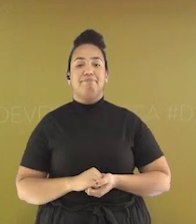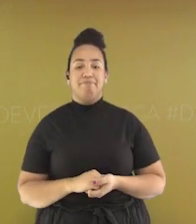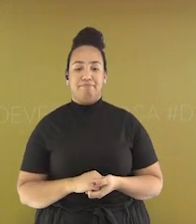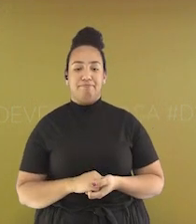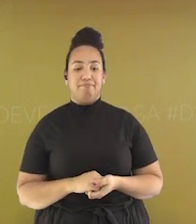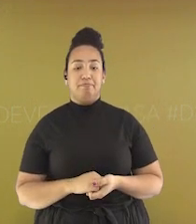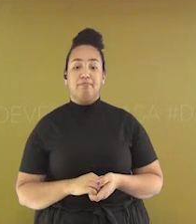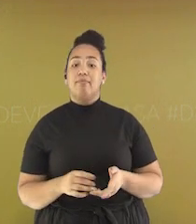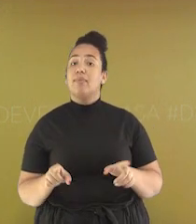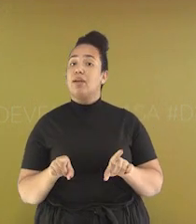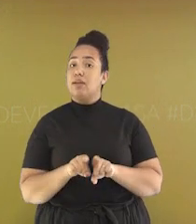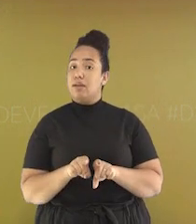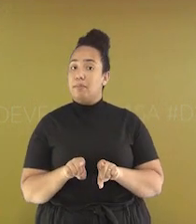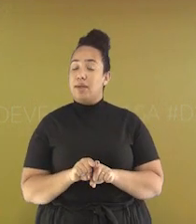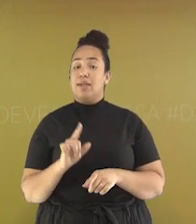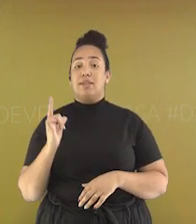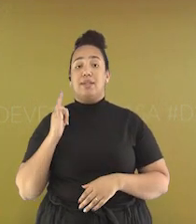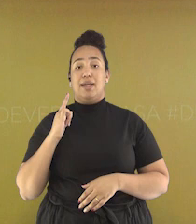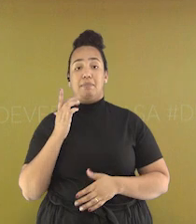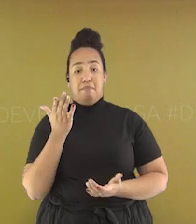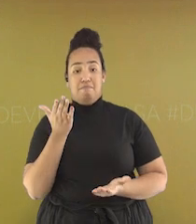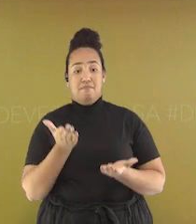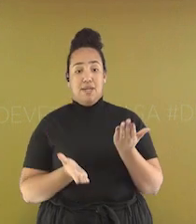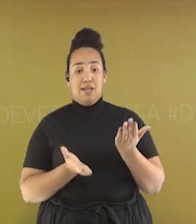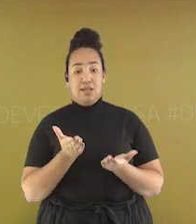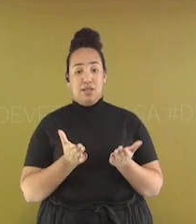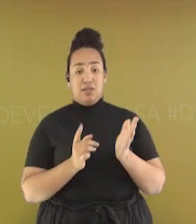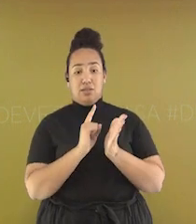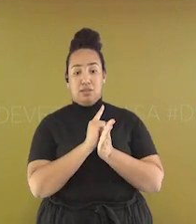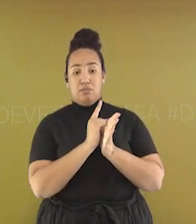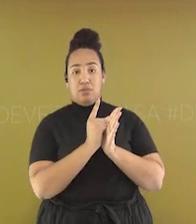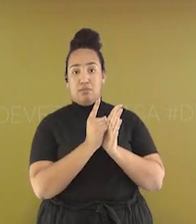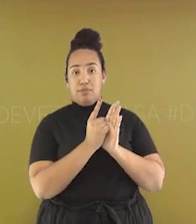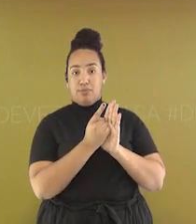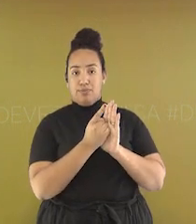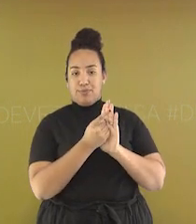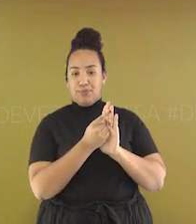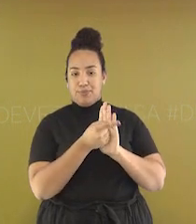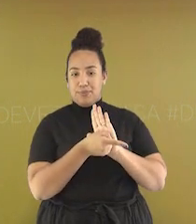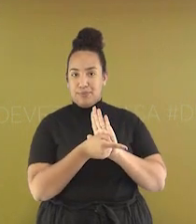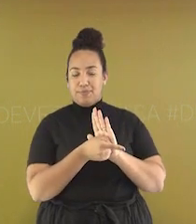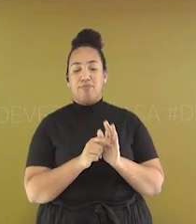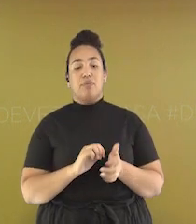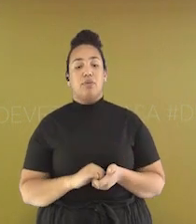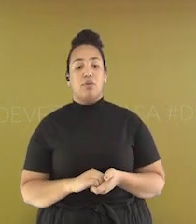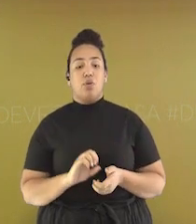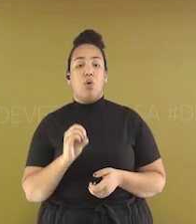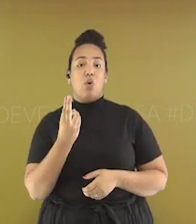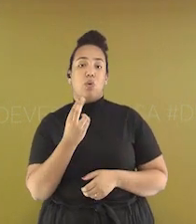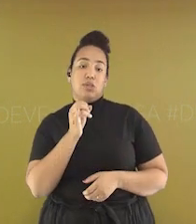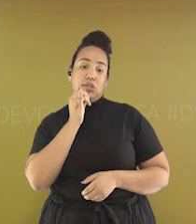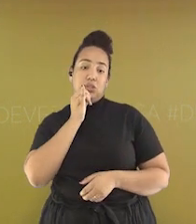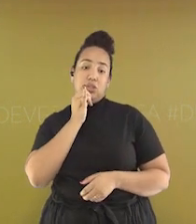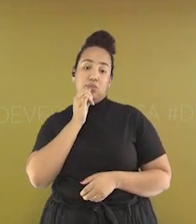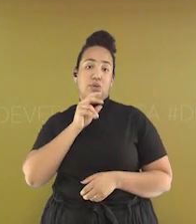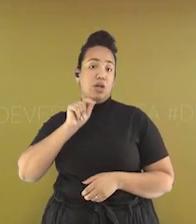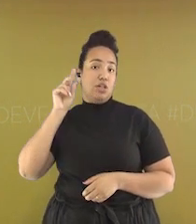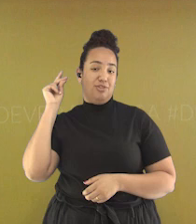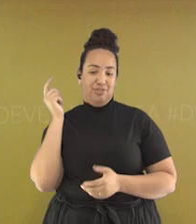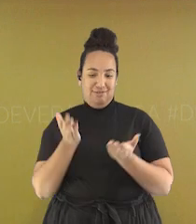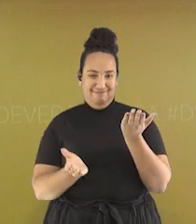receita. Existem também as balanças com ponteiro, como esta aqui, ó.